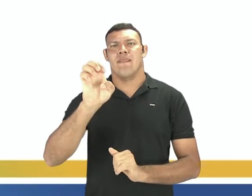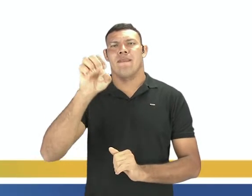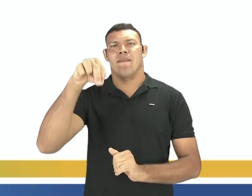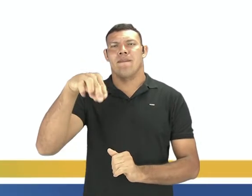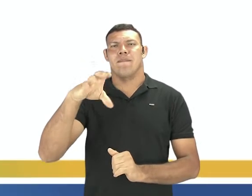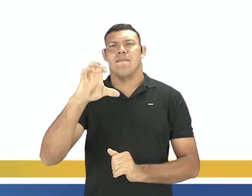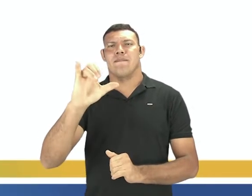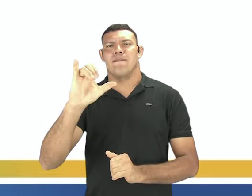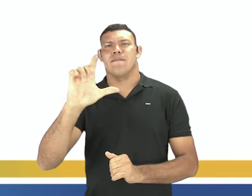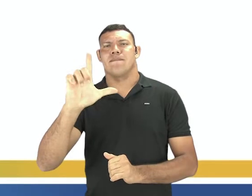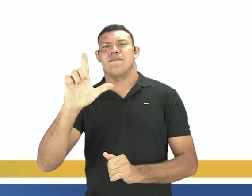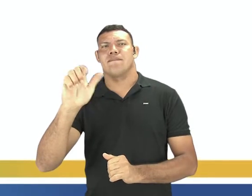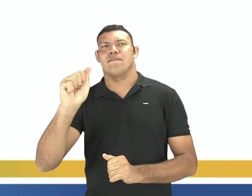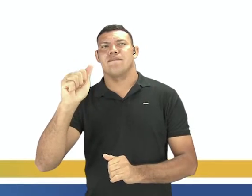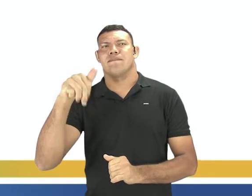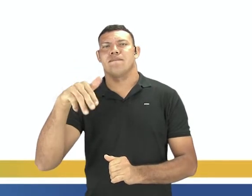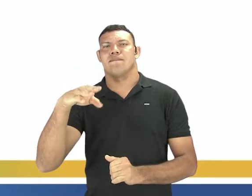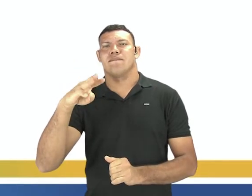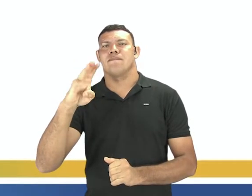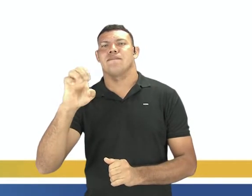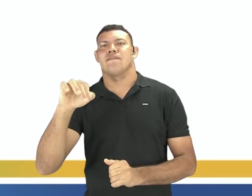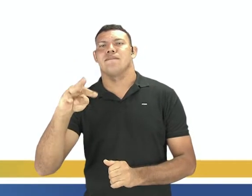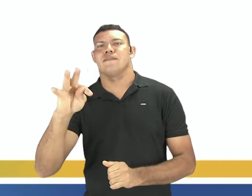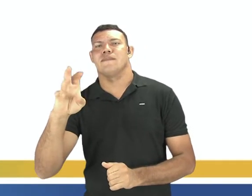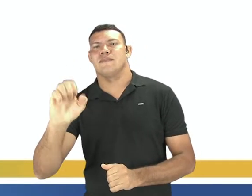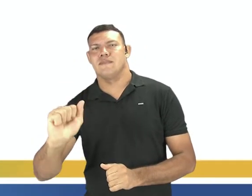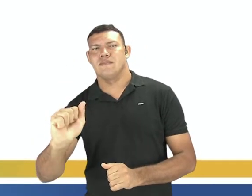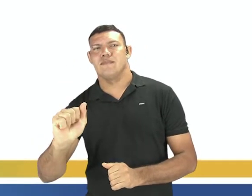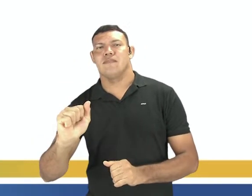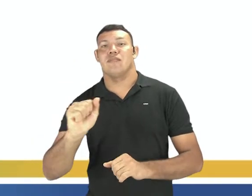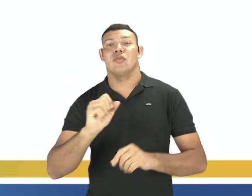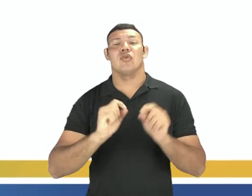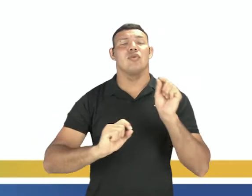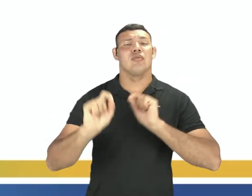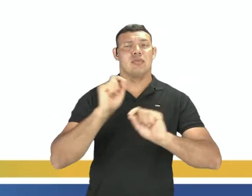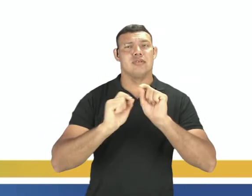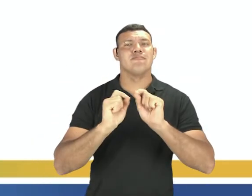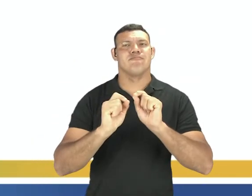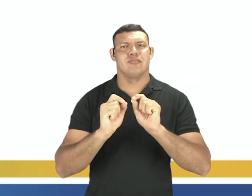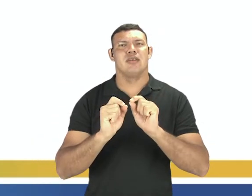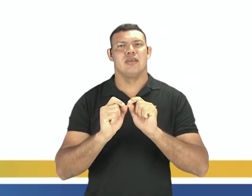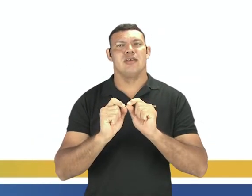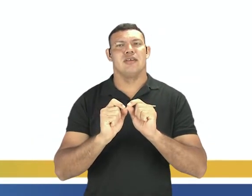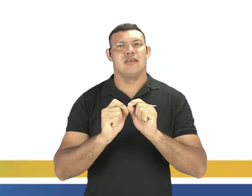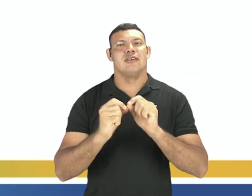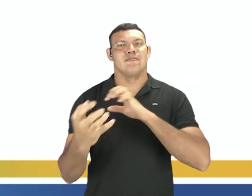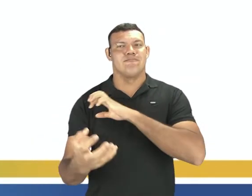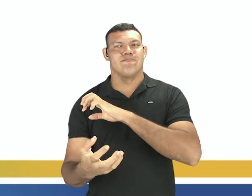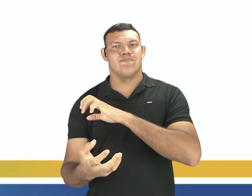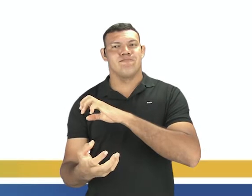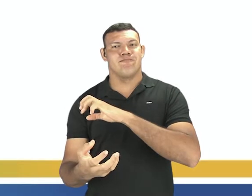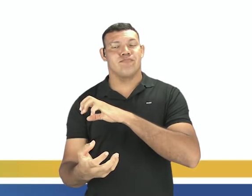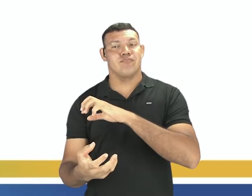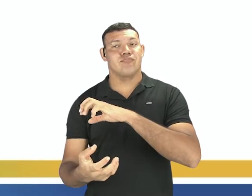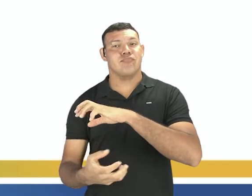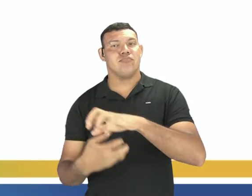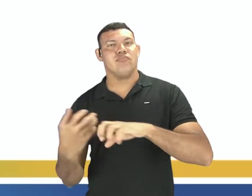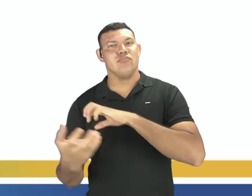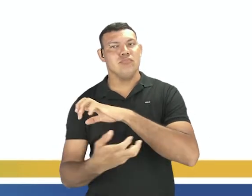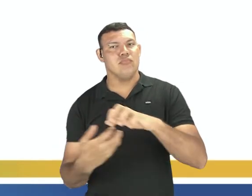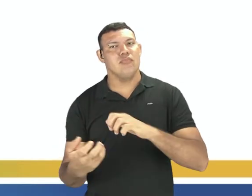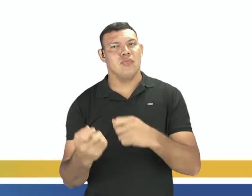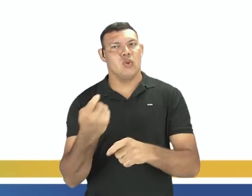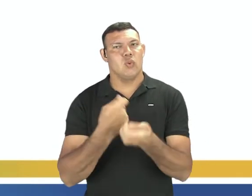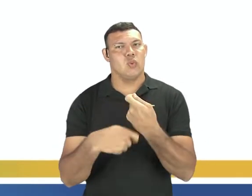reforma financeira, né? O governo provisório, ele implantou uma reforma financeira conhecida como encilamento, né?